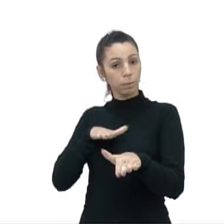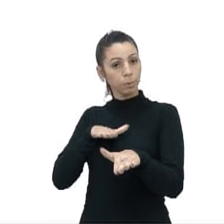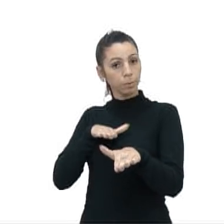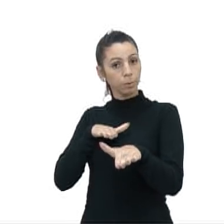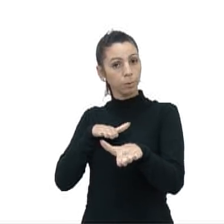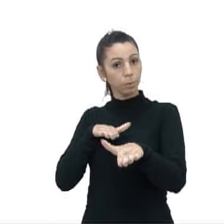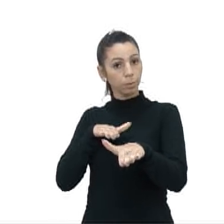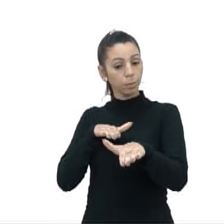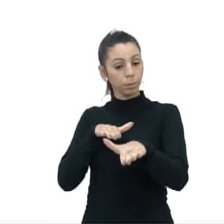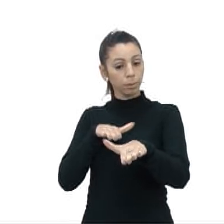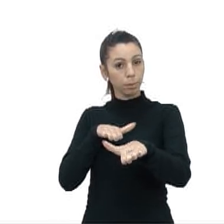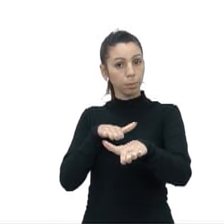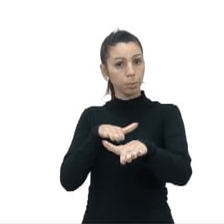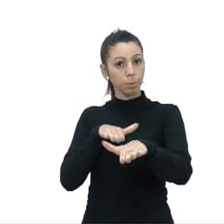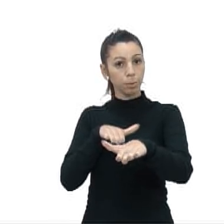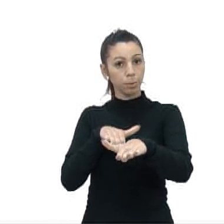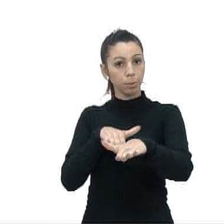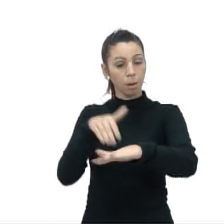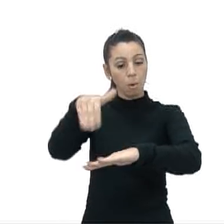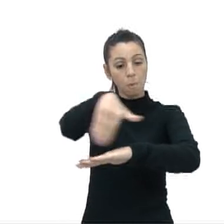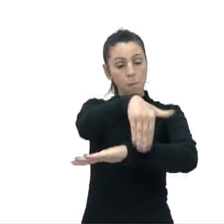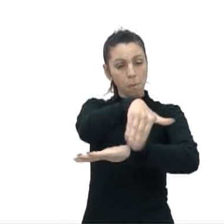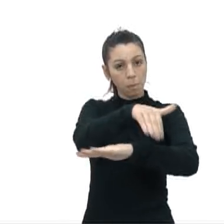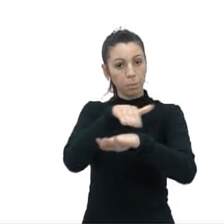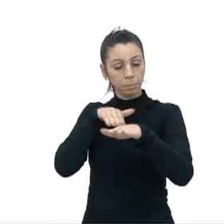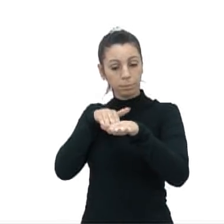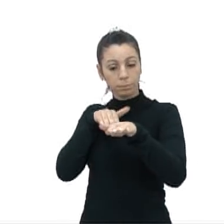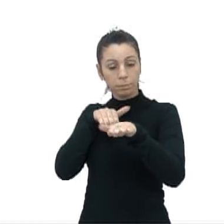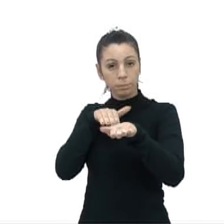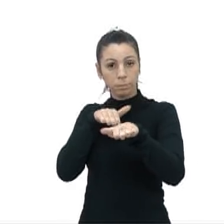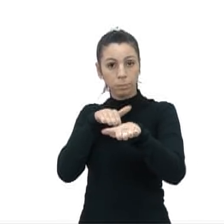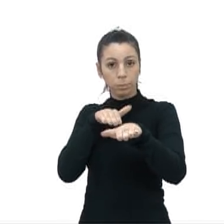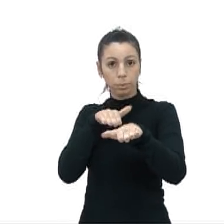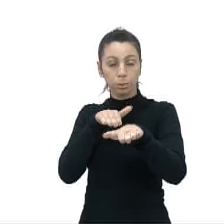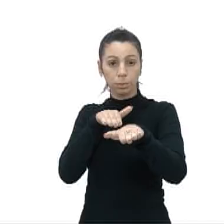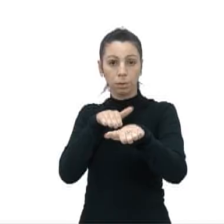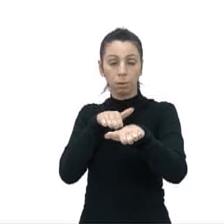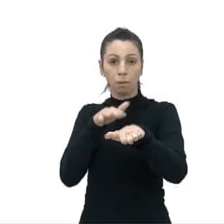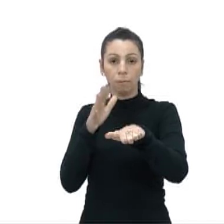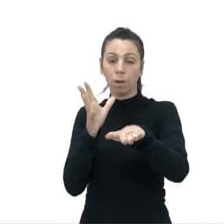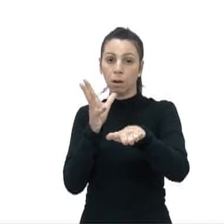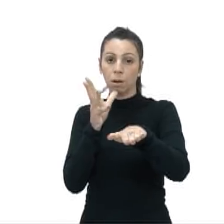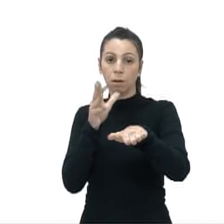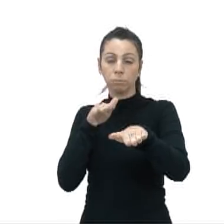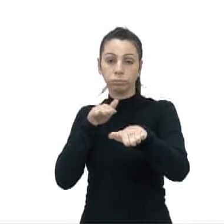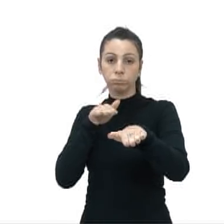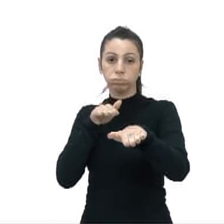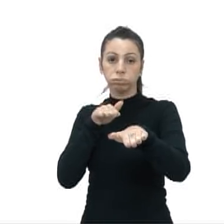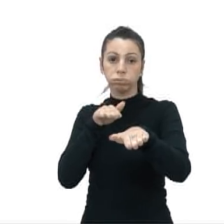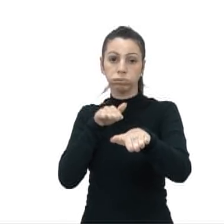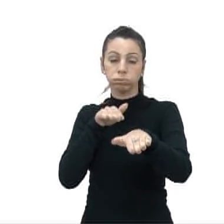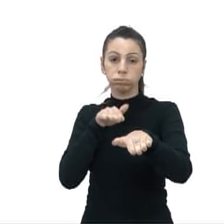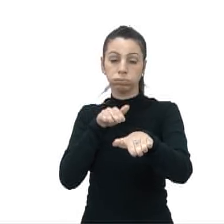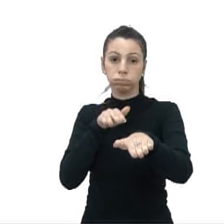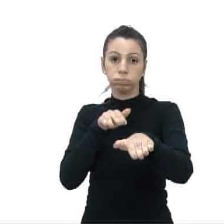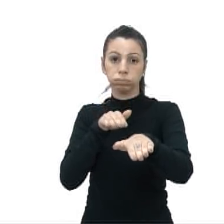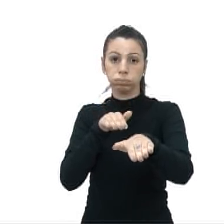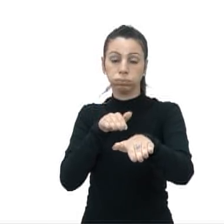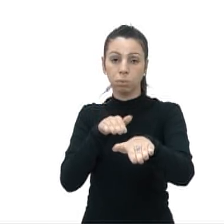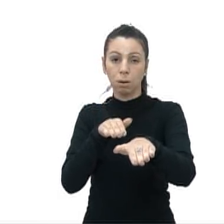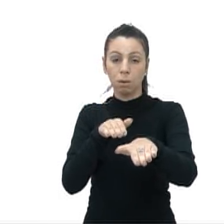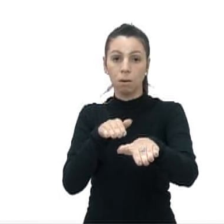retilineamente numa avenida. Se a velocidade do automóvel vai diminuindo, podemos afirmar que o vetor força resultante não